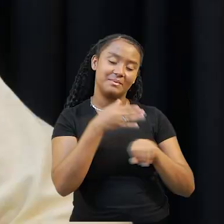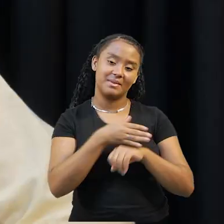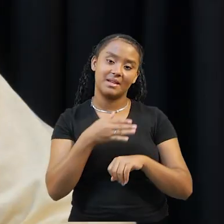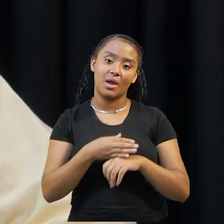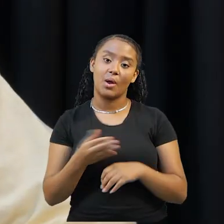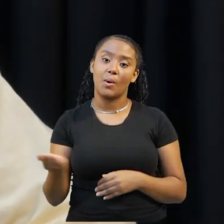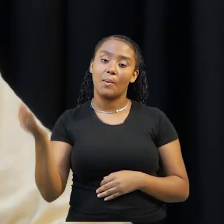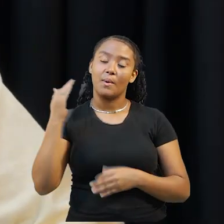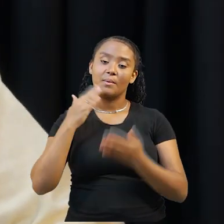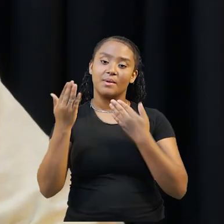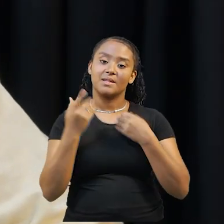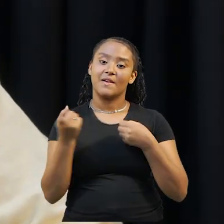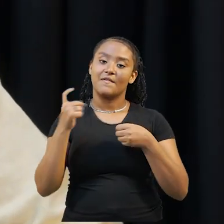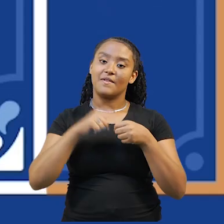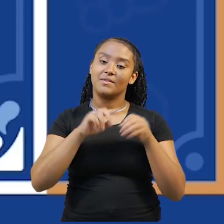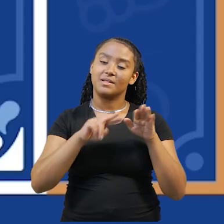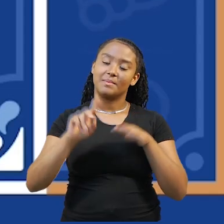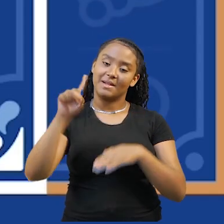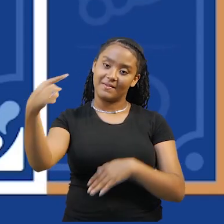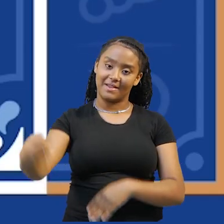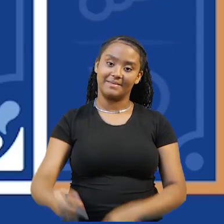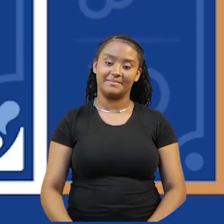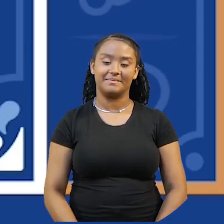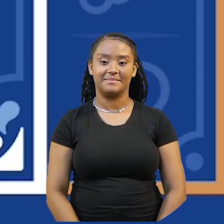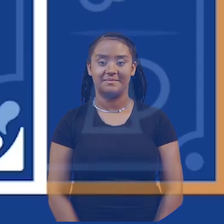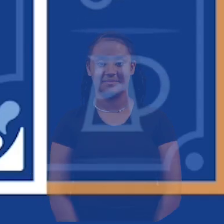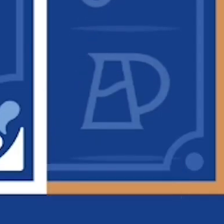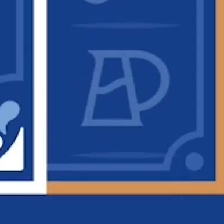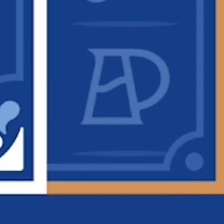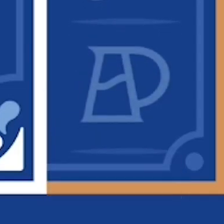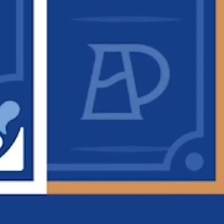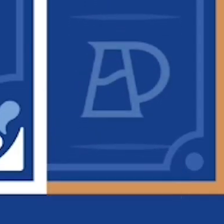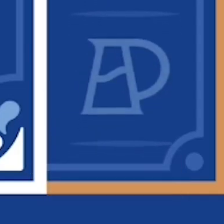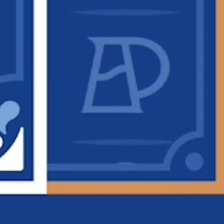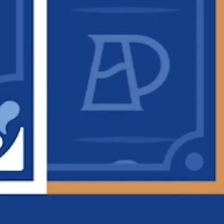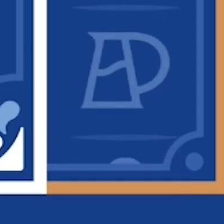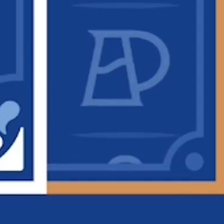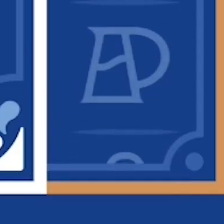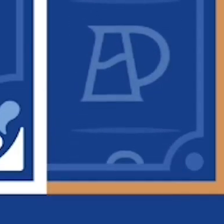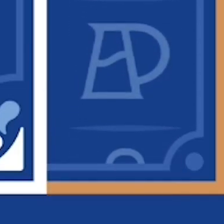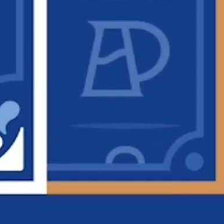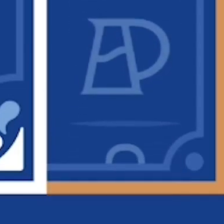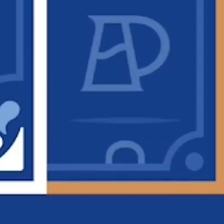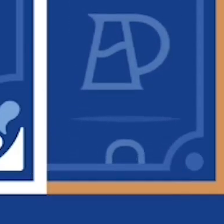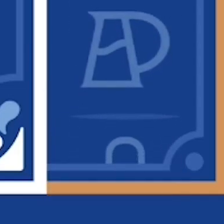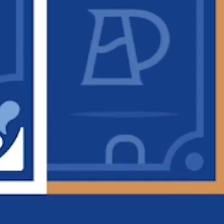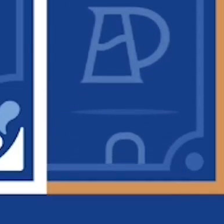Bora Prosear volta semana que vem. E aí? Bora prosear?